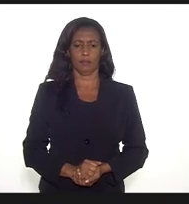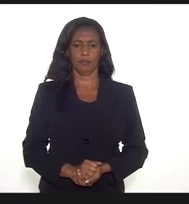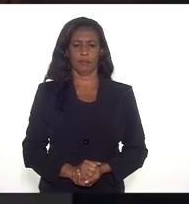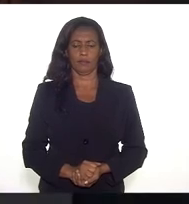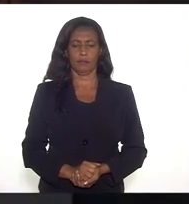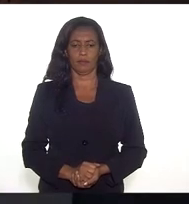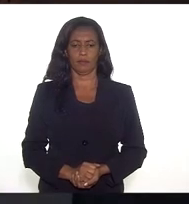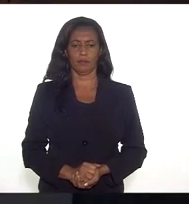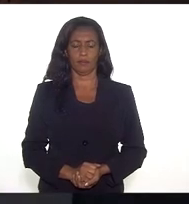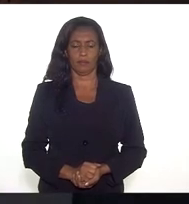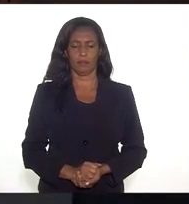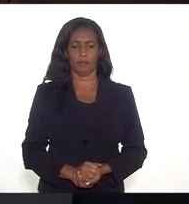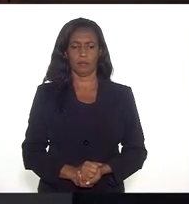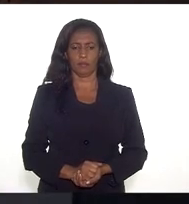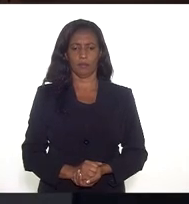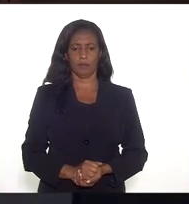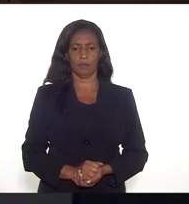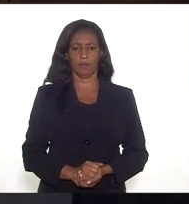Os pareceres